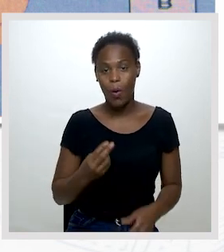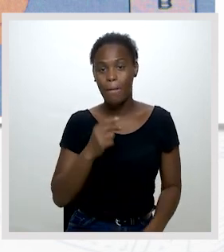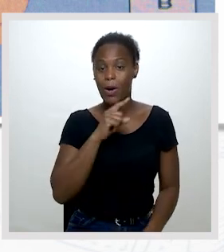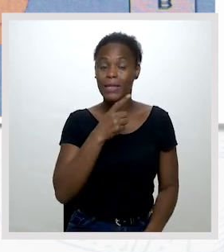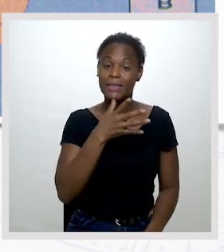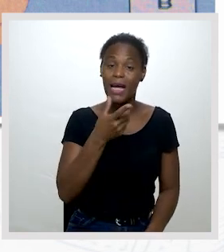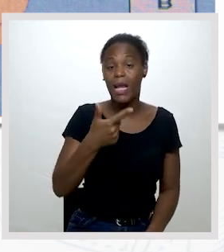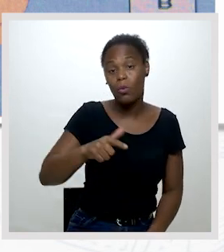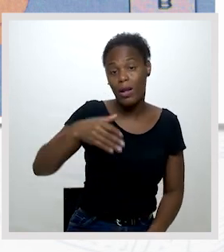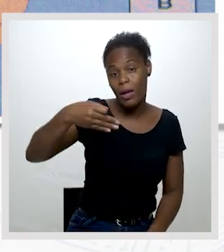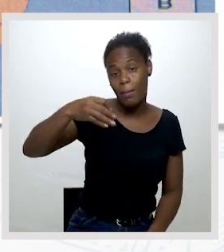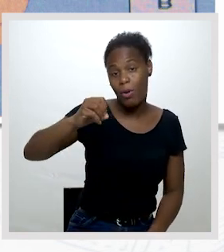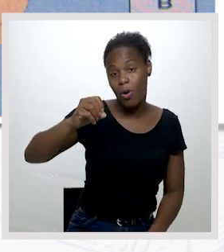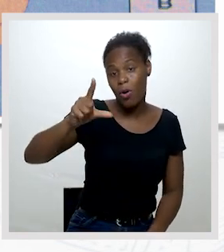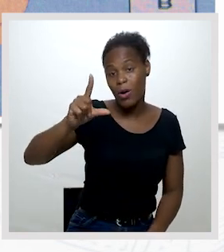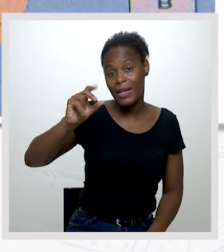Ou podemos dizer linguagem